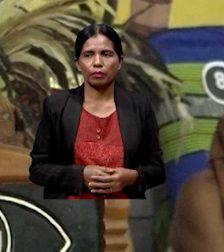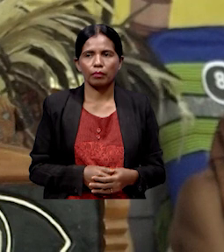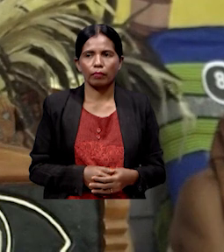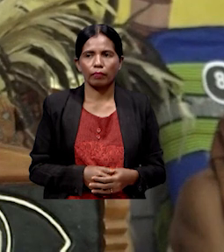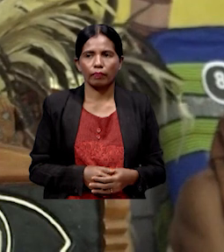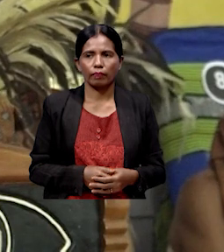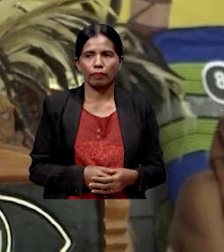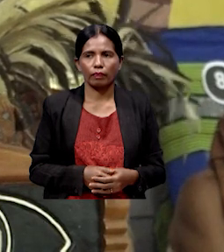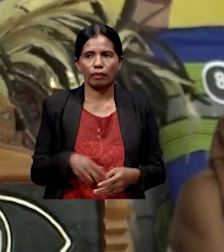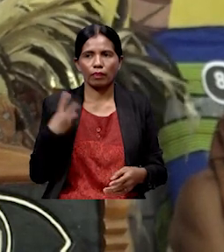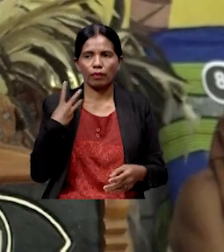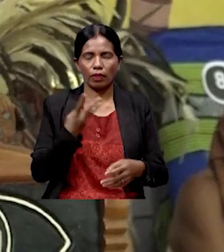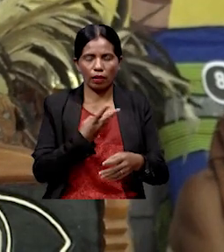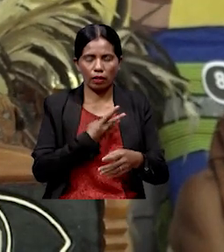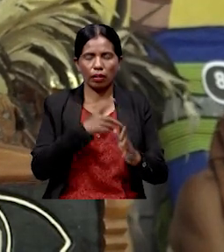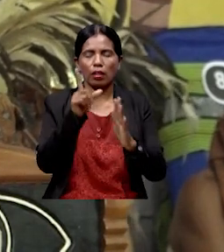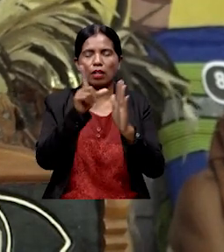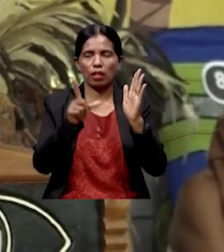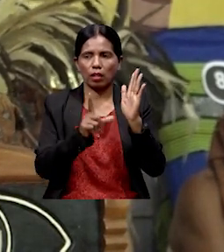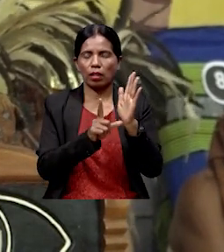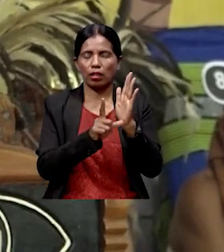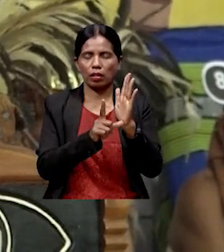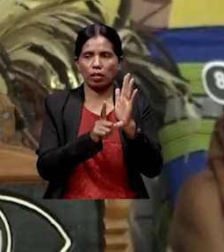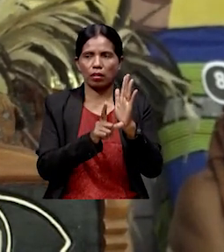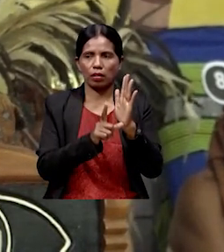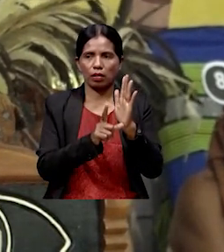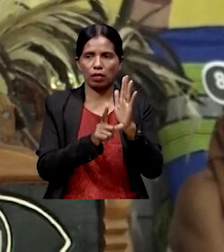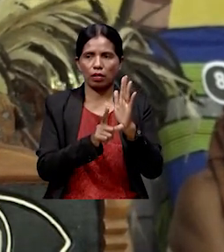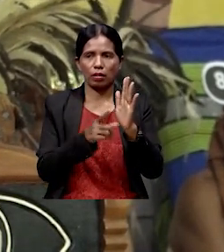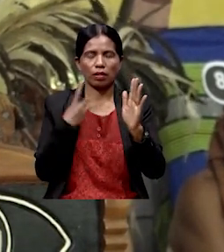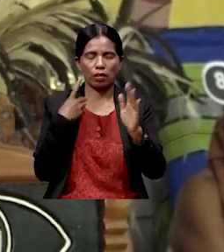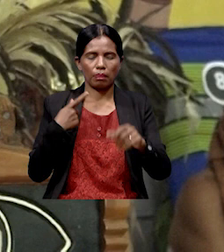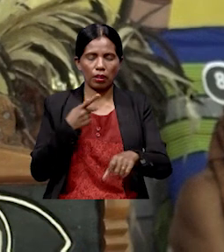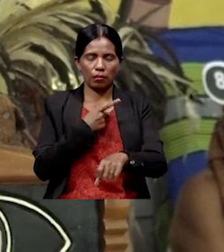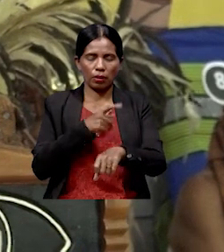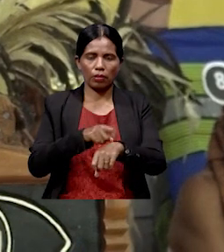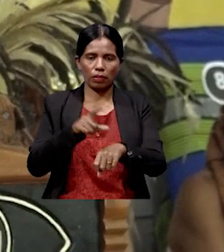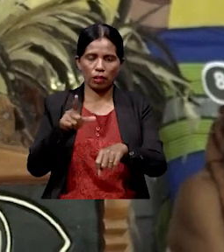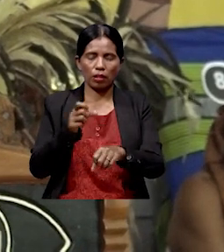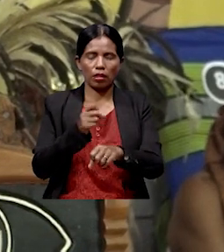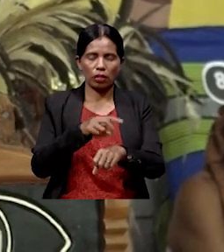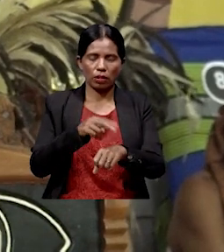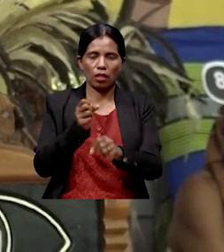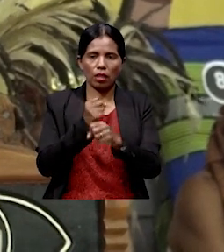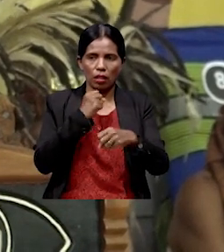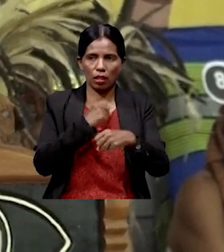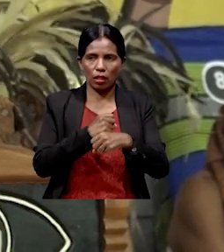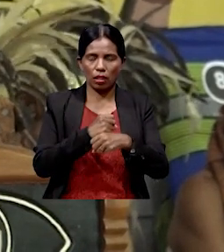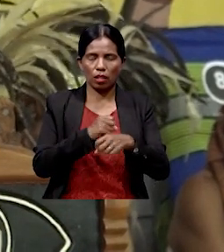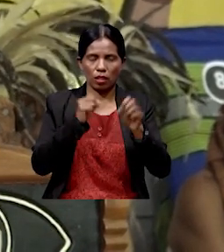Ita iha lei formal de ita de parlamento, ita de estado de ne Jesus, e de la